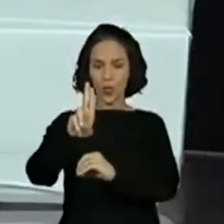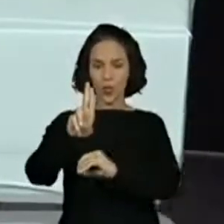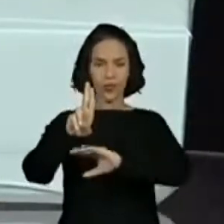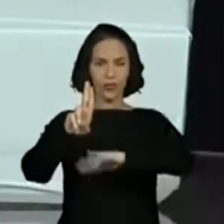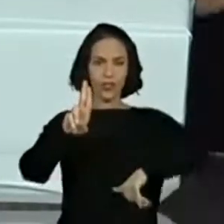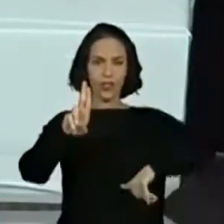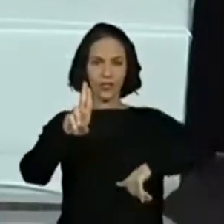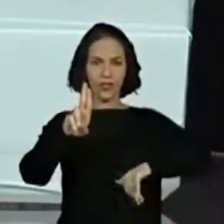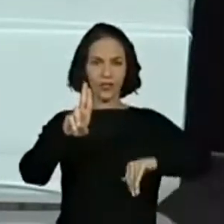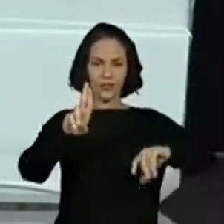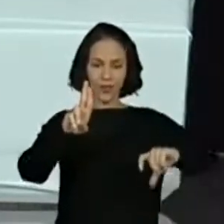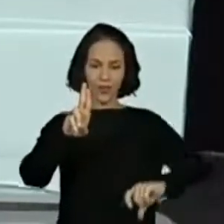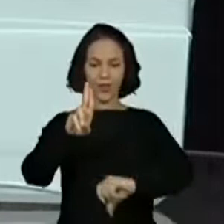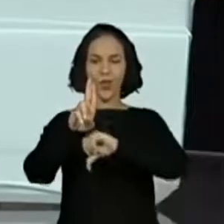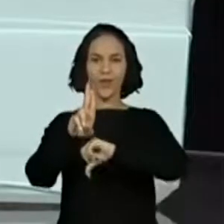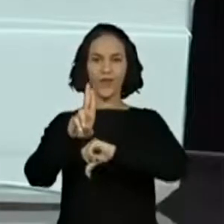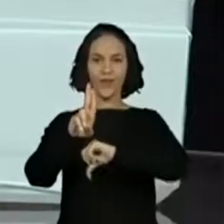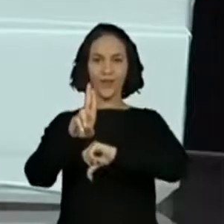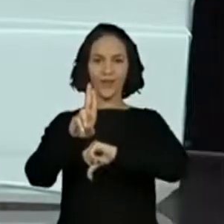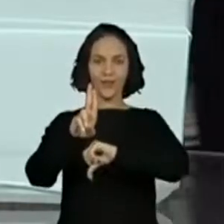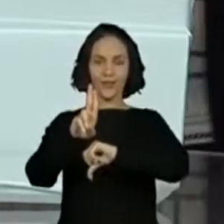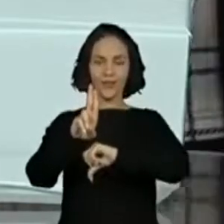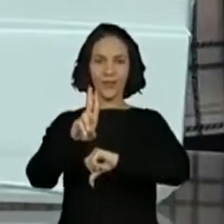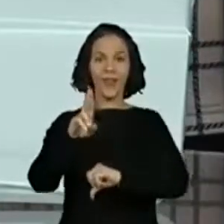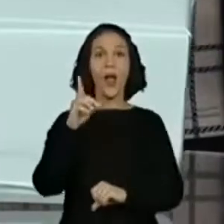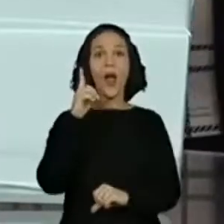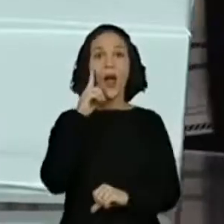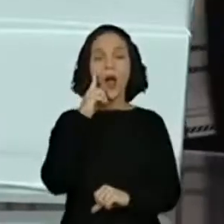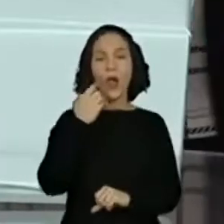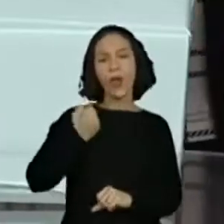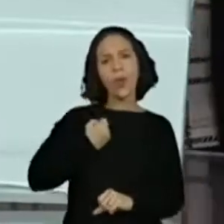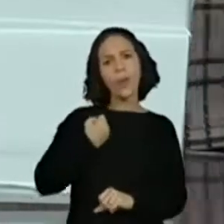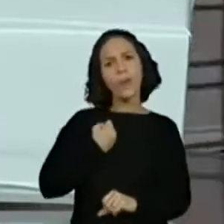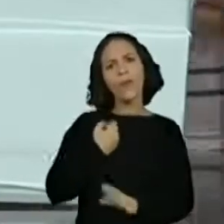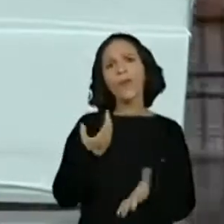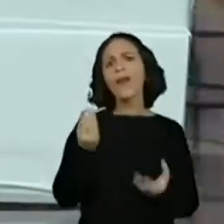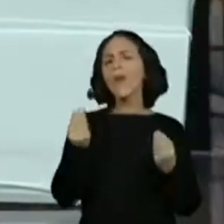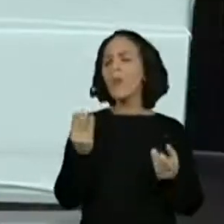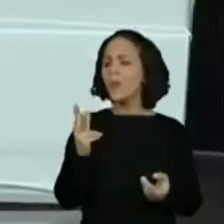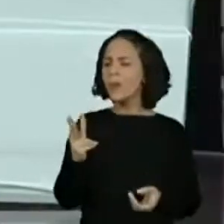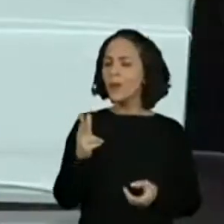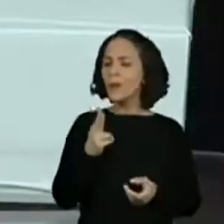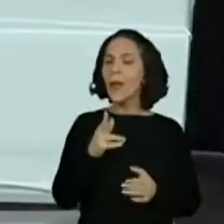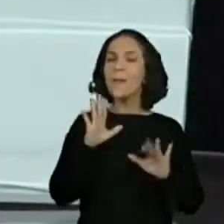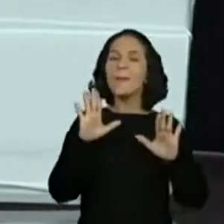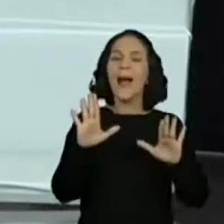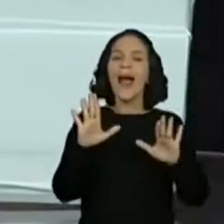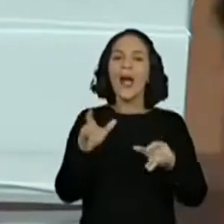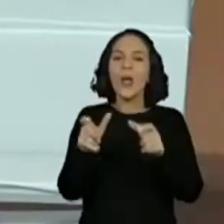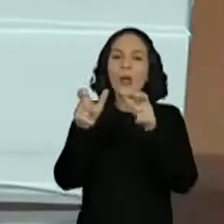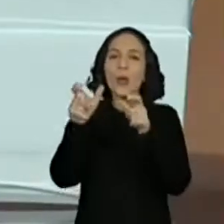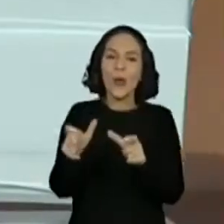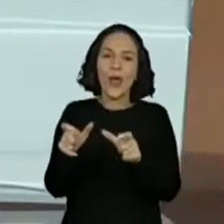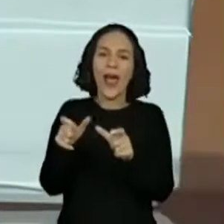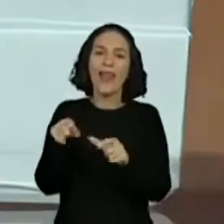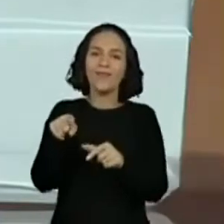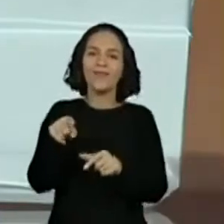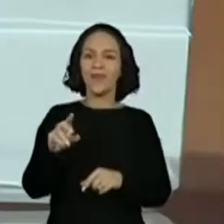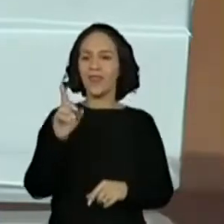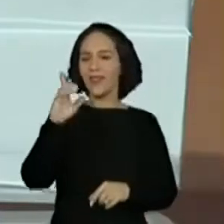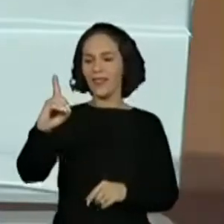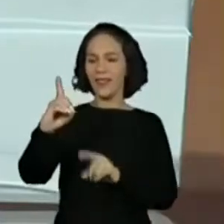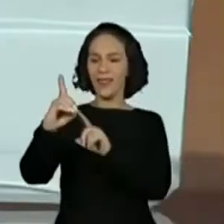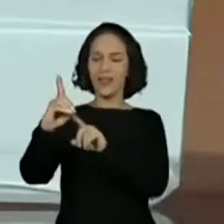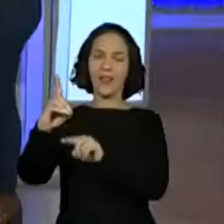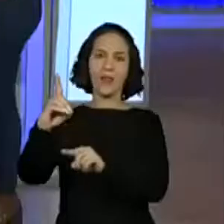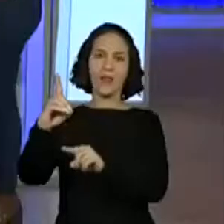são dois algarismos iguais, com valores e posições diferentes, né, professora? Exato. Sabendo aí que o valor,